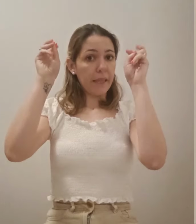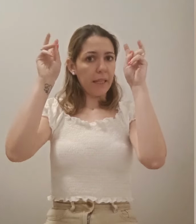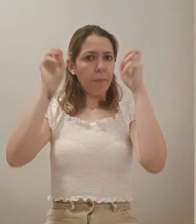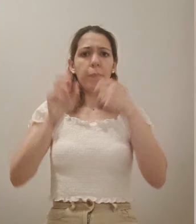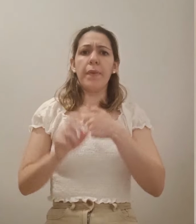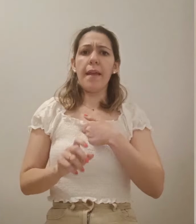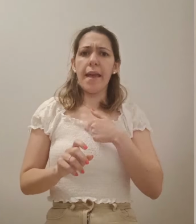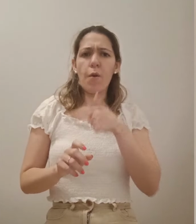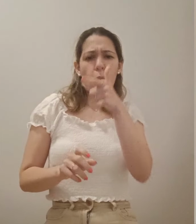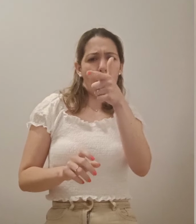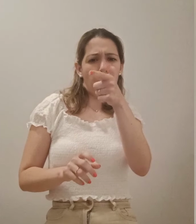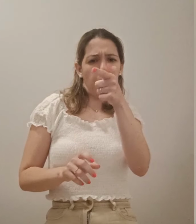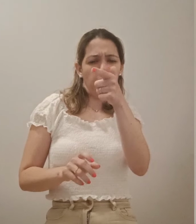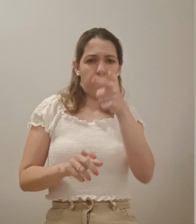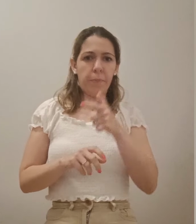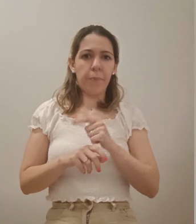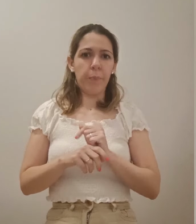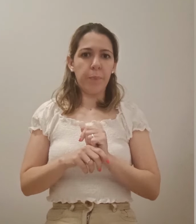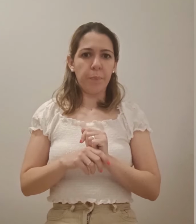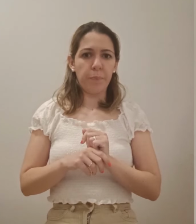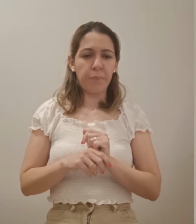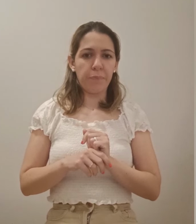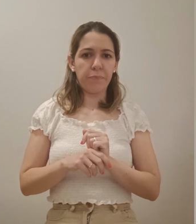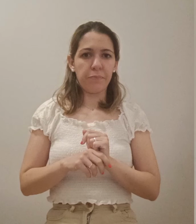Eu, a espingarda.